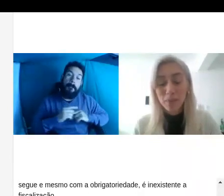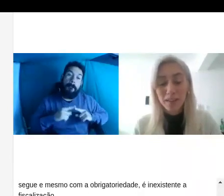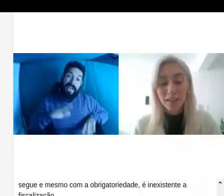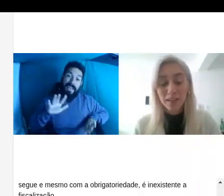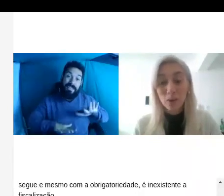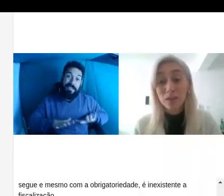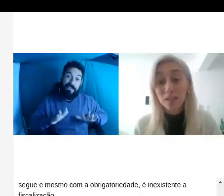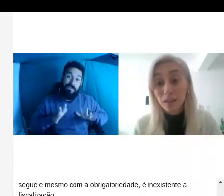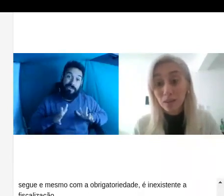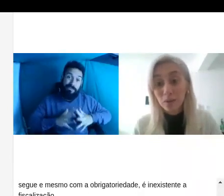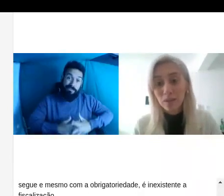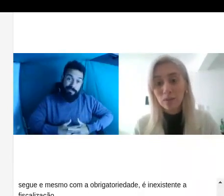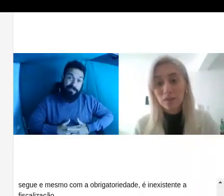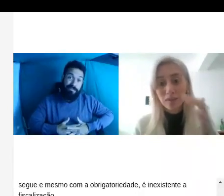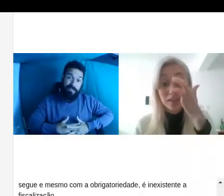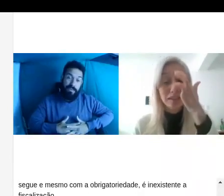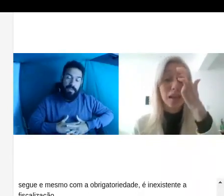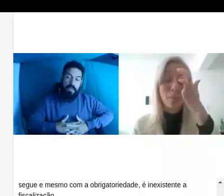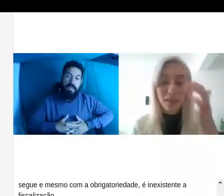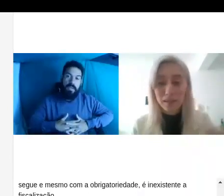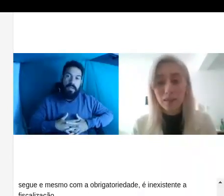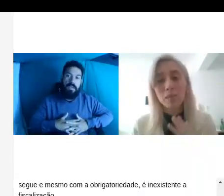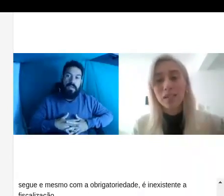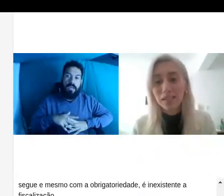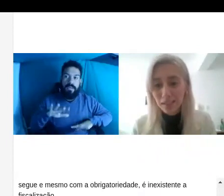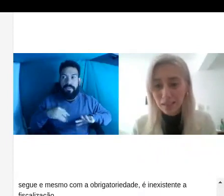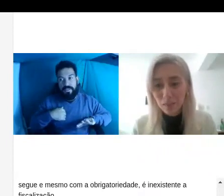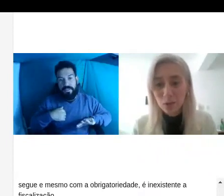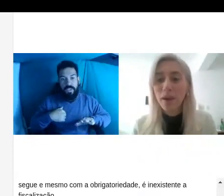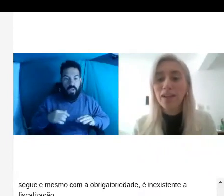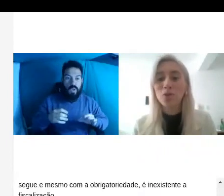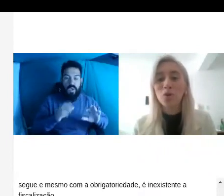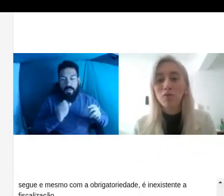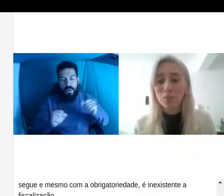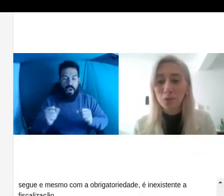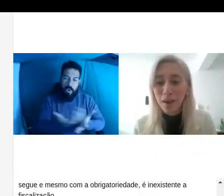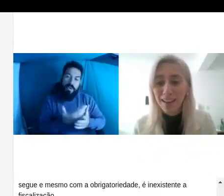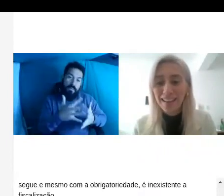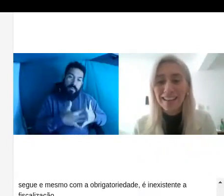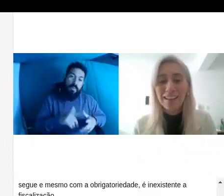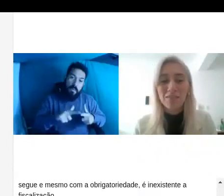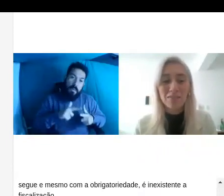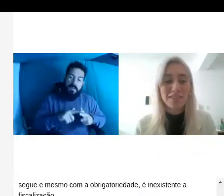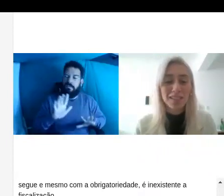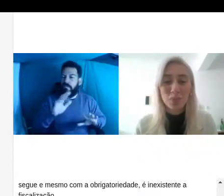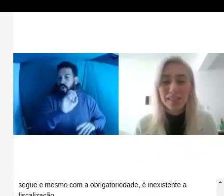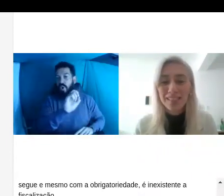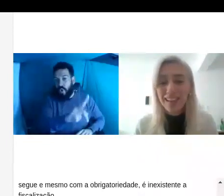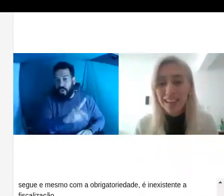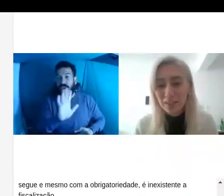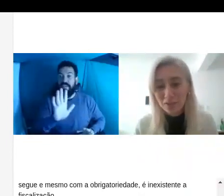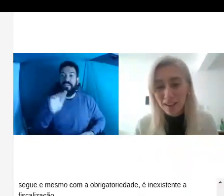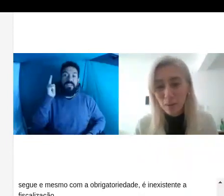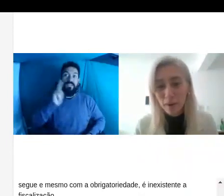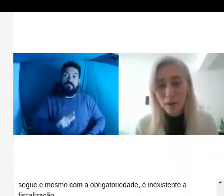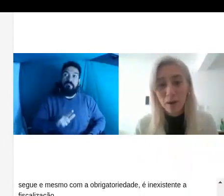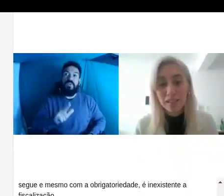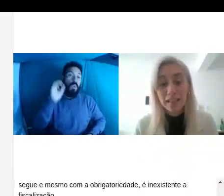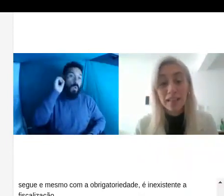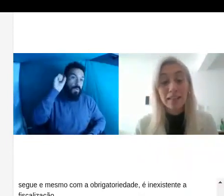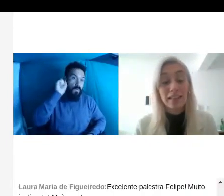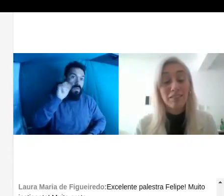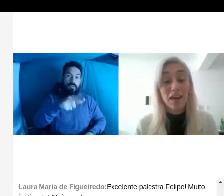acabam oscilando e nos desestabilizando. Mas estamos bem, te ouvimos bem. Fizeste uma excelente fala para